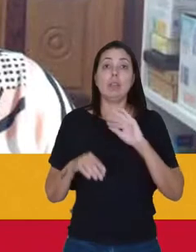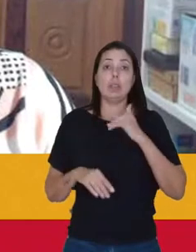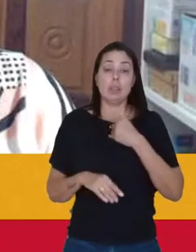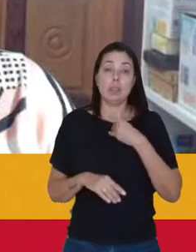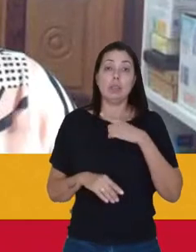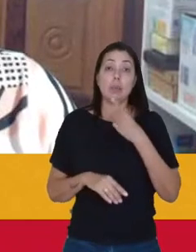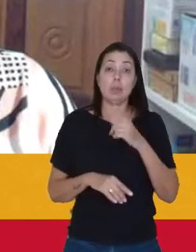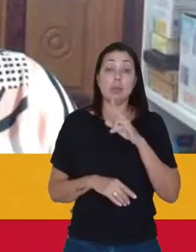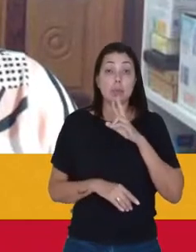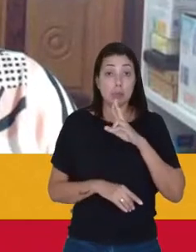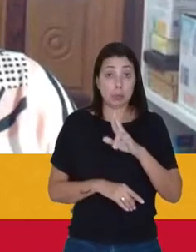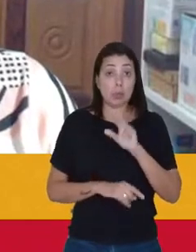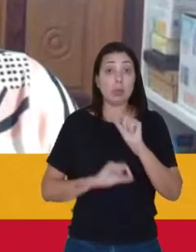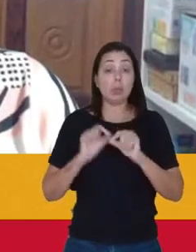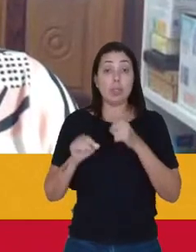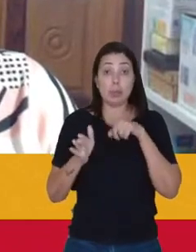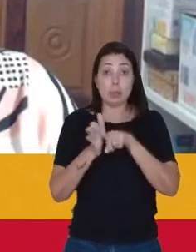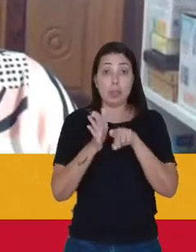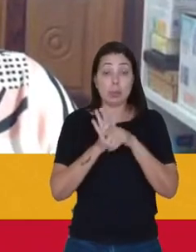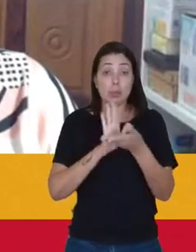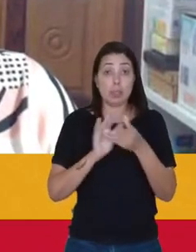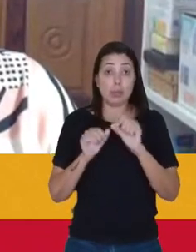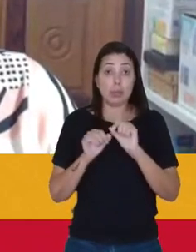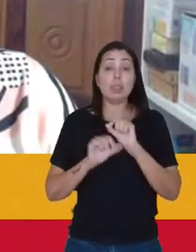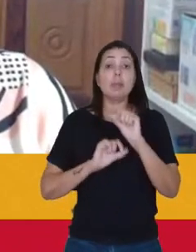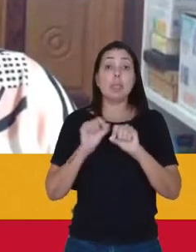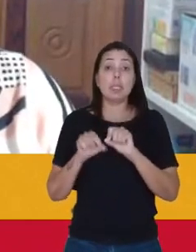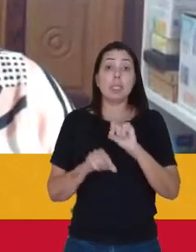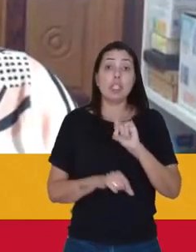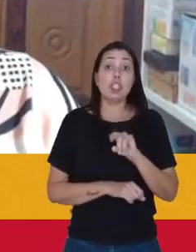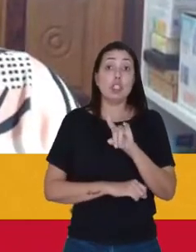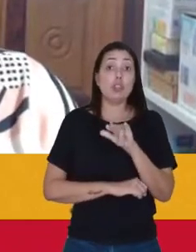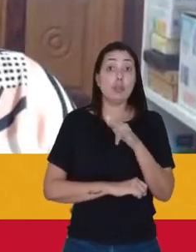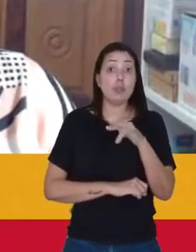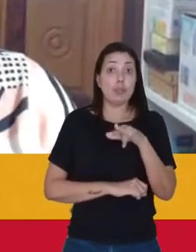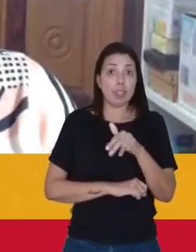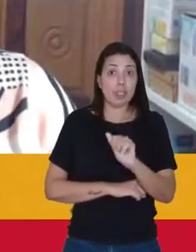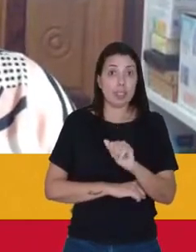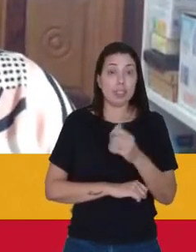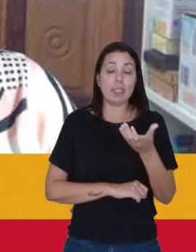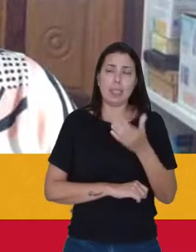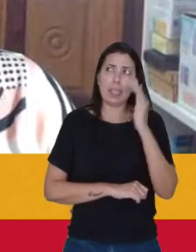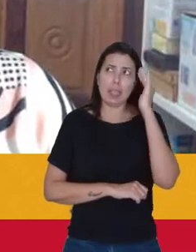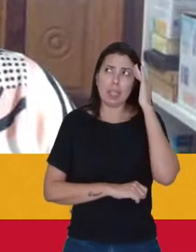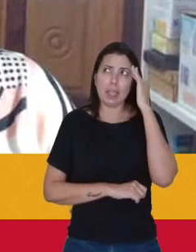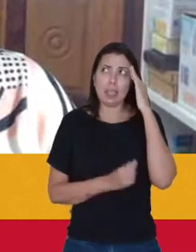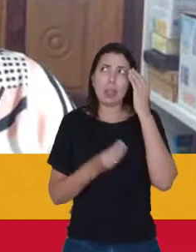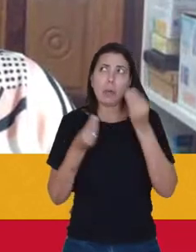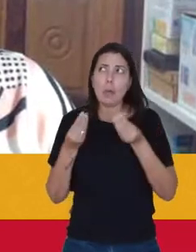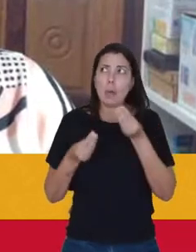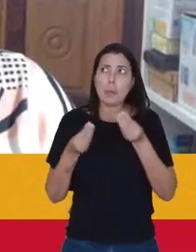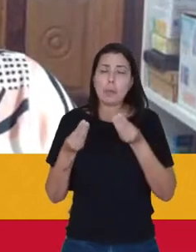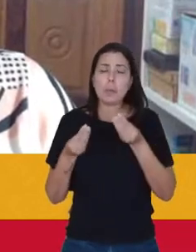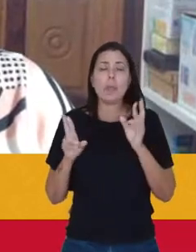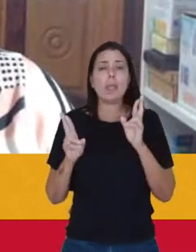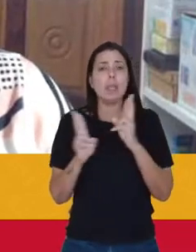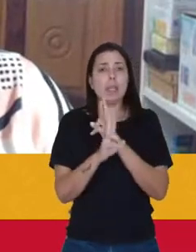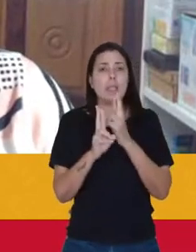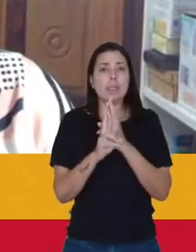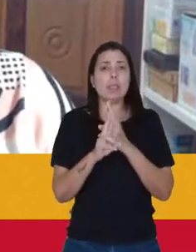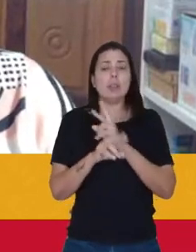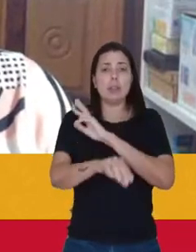sua resposta, com a pergunta que eu quero fazer para a Givânia, que é tentar entender, então, essa relação